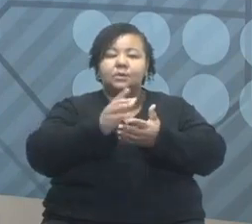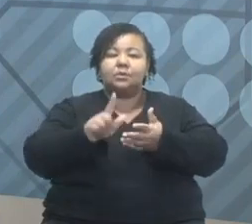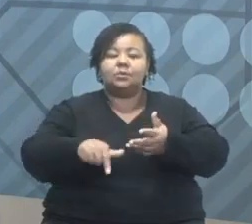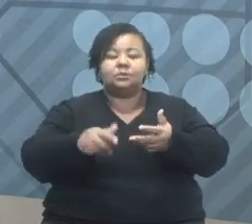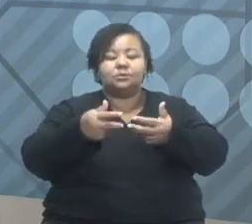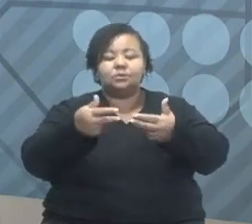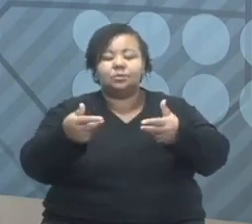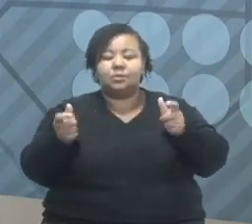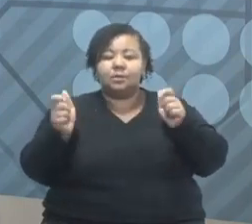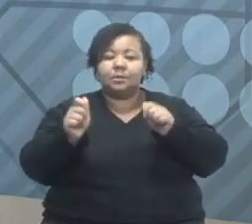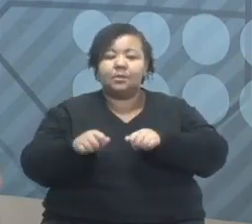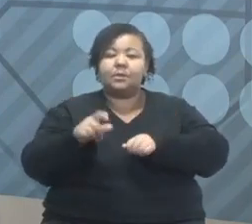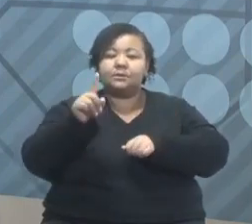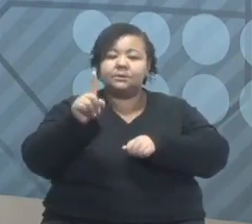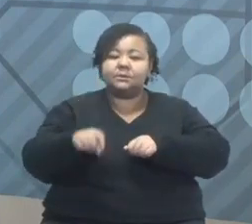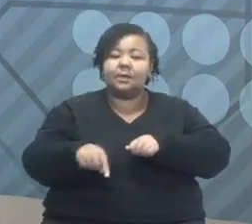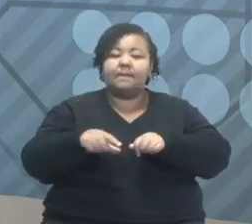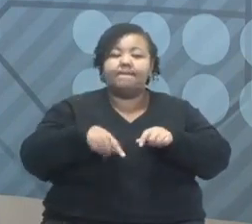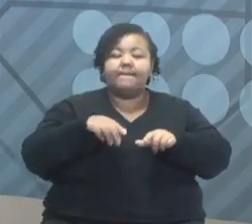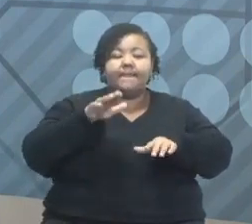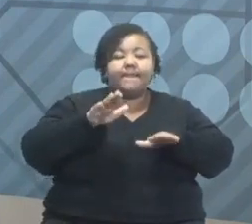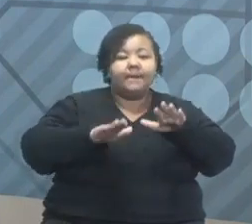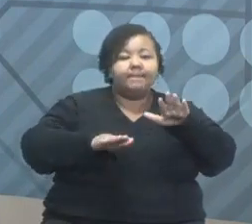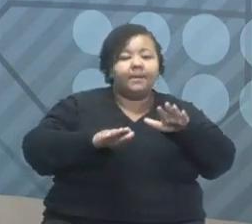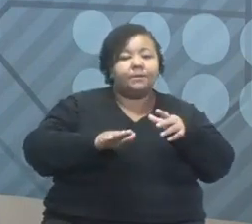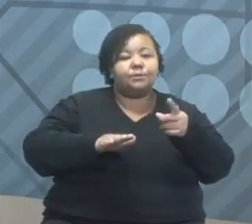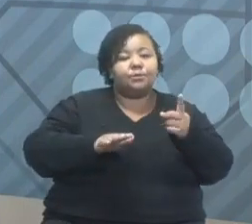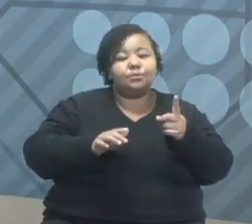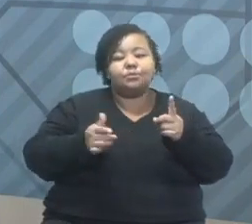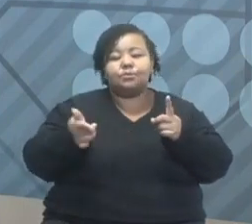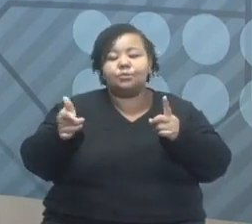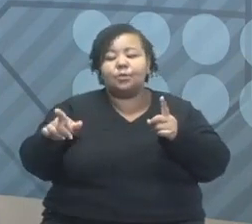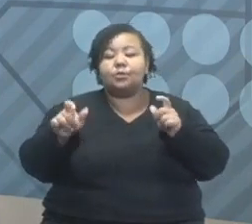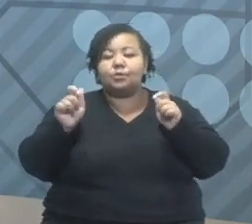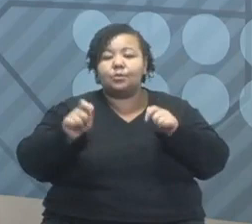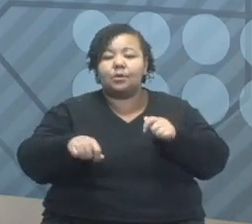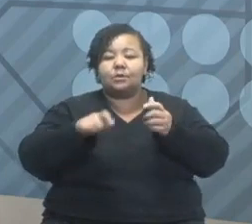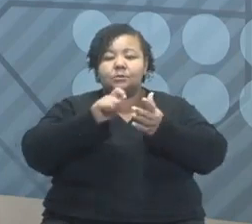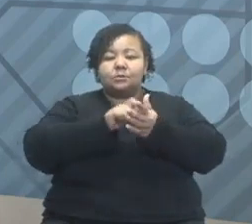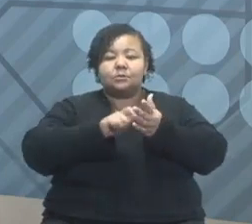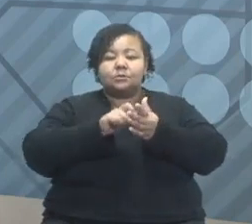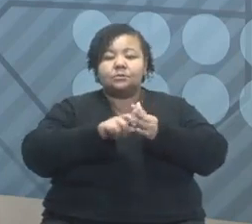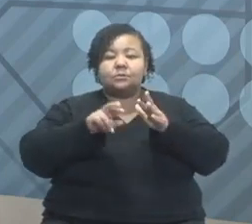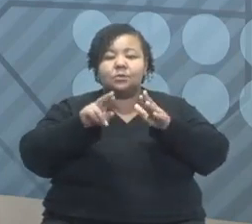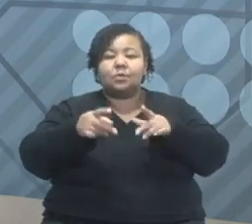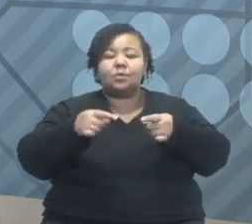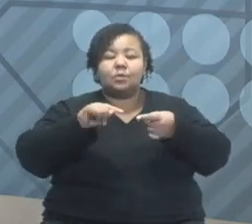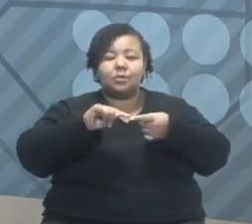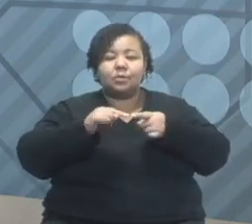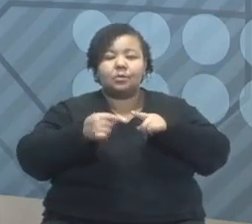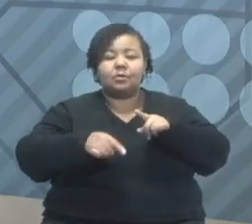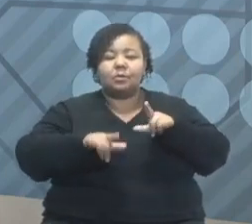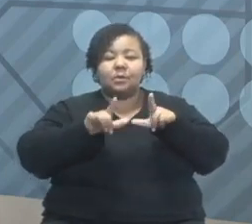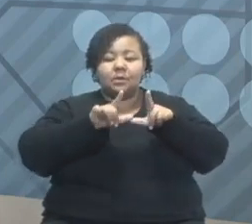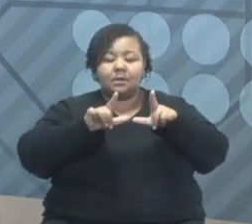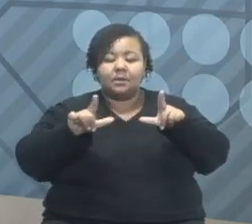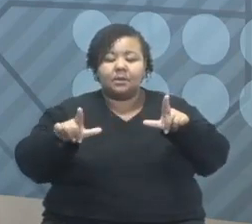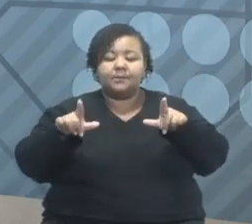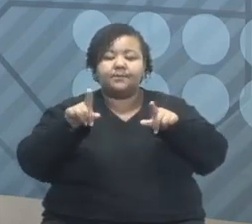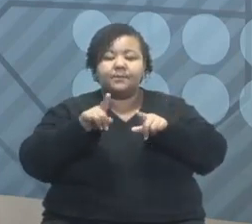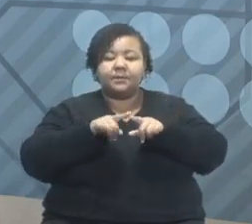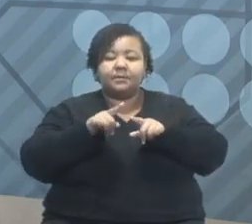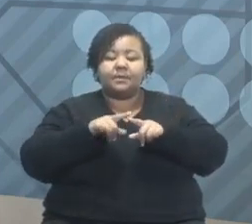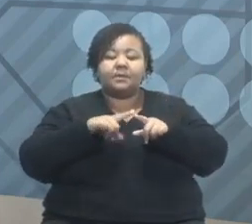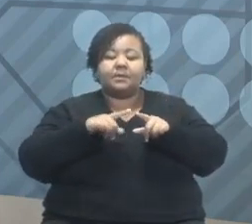ser, que dependem um do outro, podem ser escritos como combinação linear. Assim como nós também temos aqueles conjuntos,